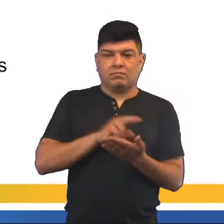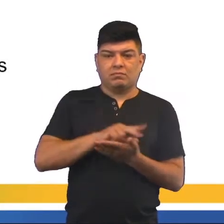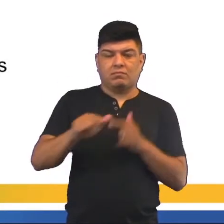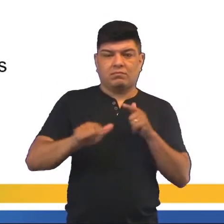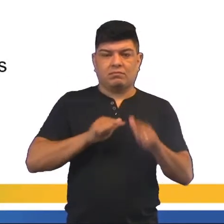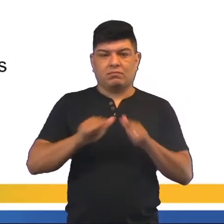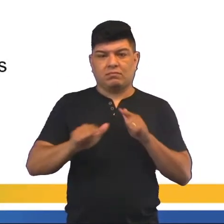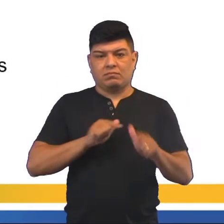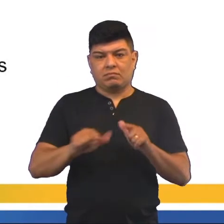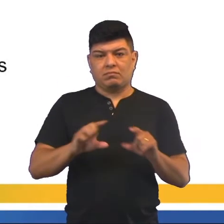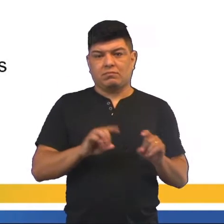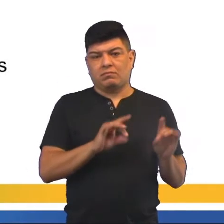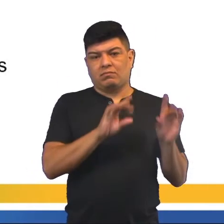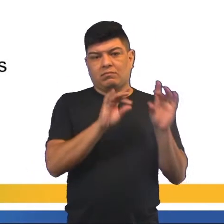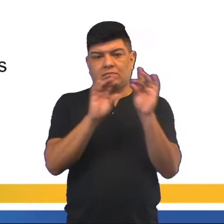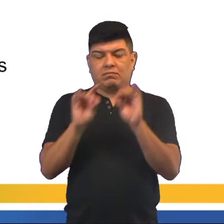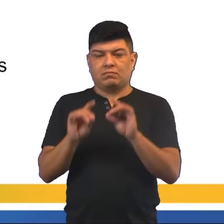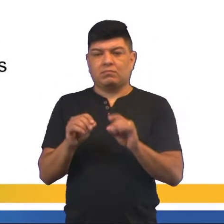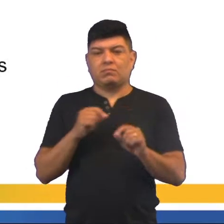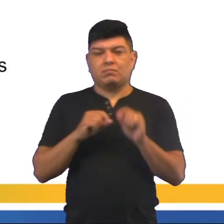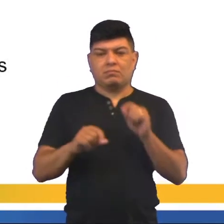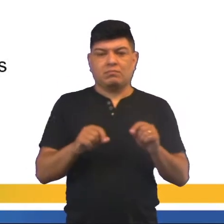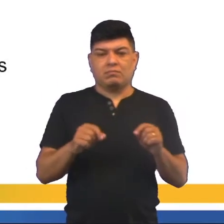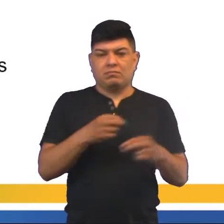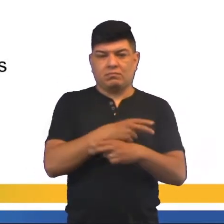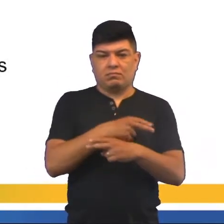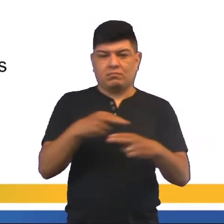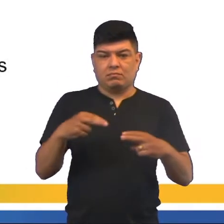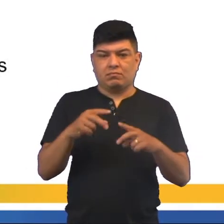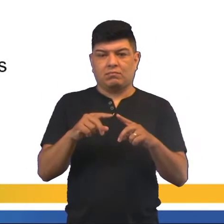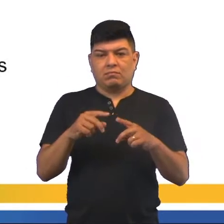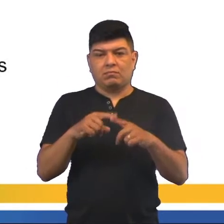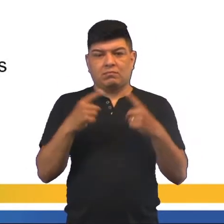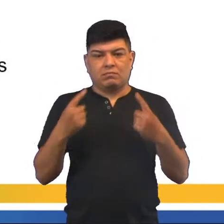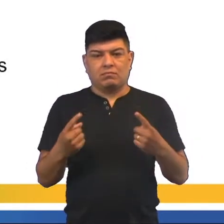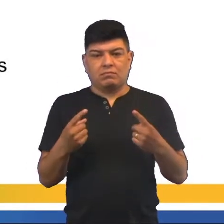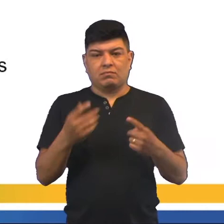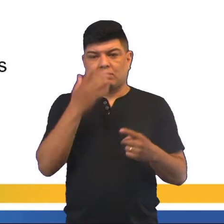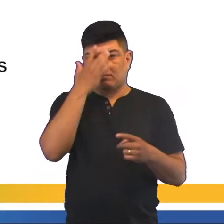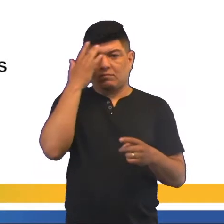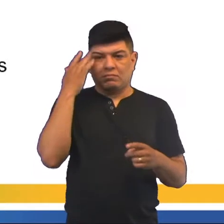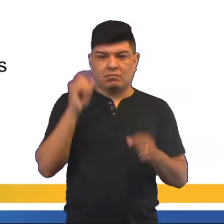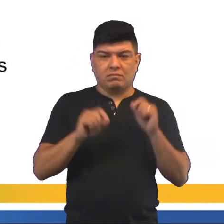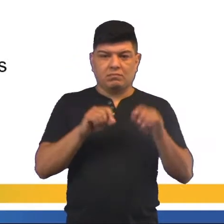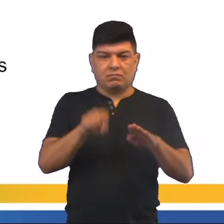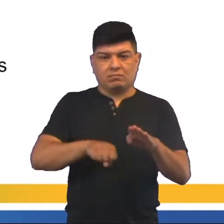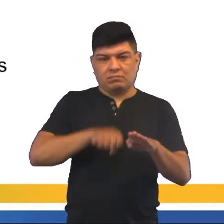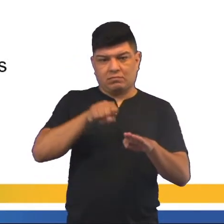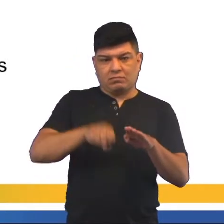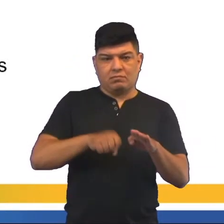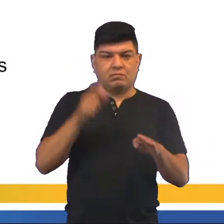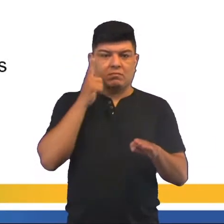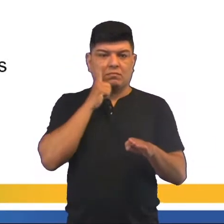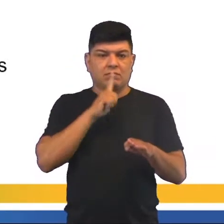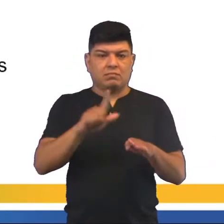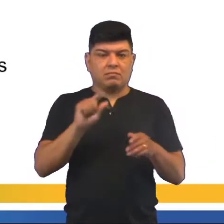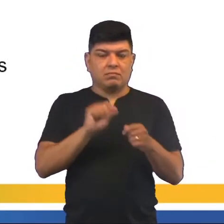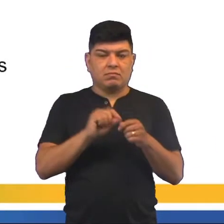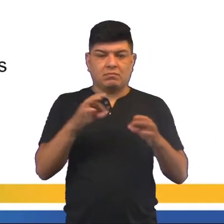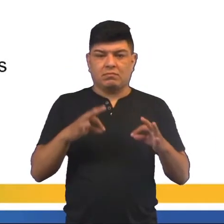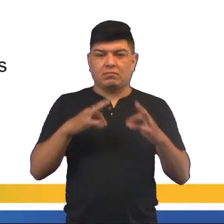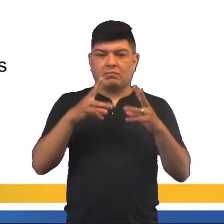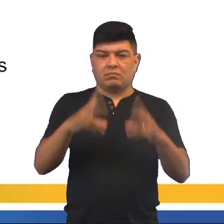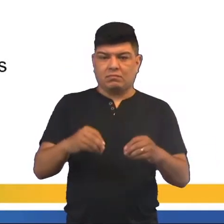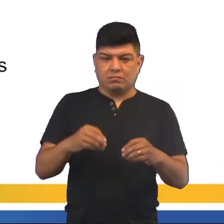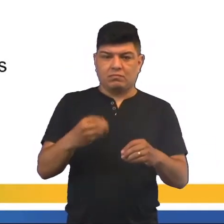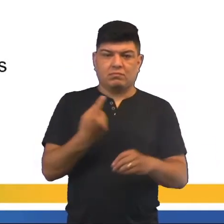vários trabalhadores especializados para produzir uma mercadoria, pois uma pessoa manuseando as máquinas conseguiria fazer todo